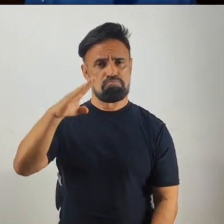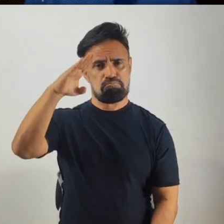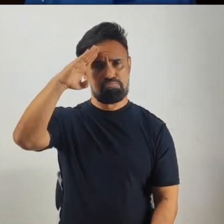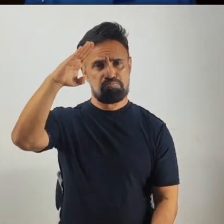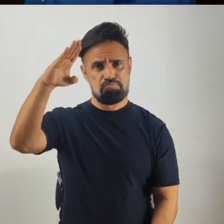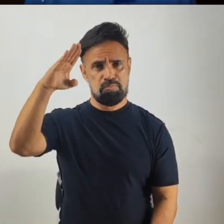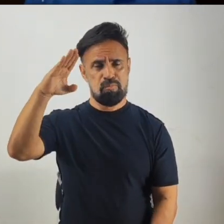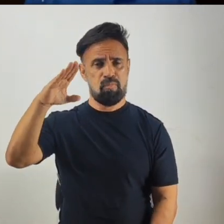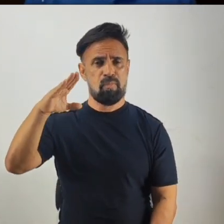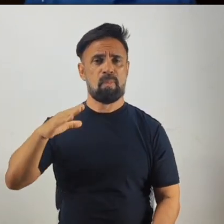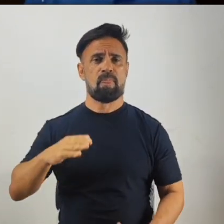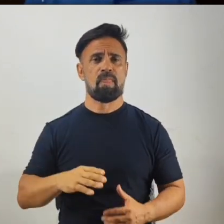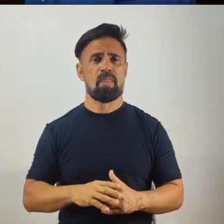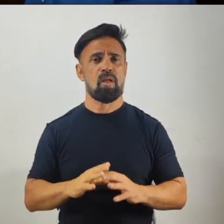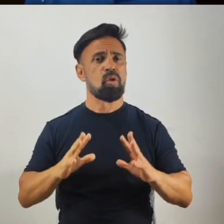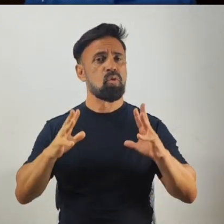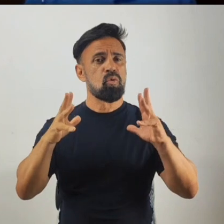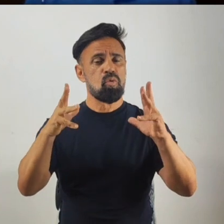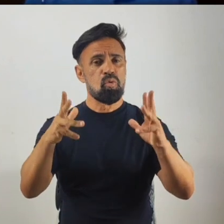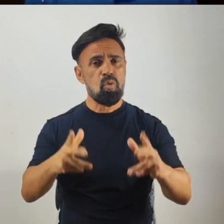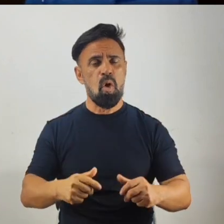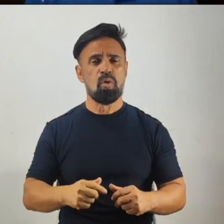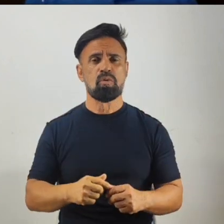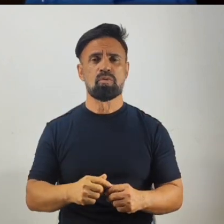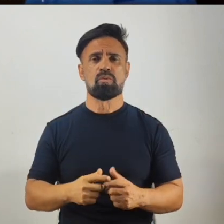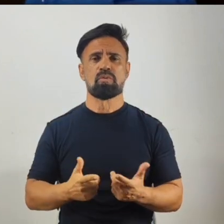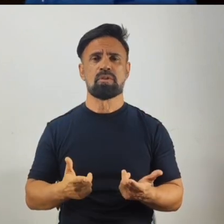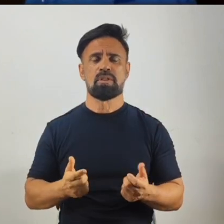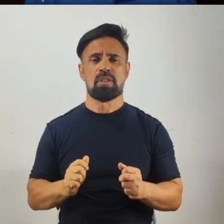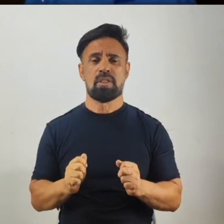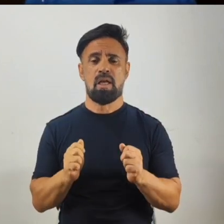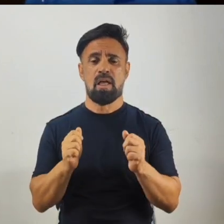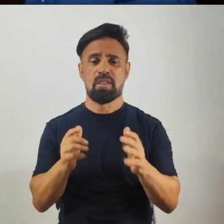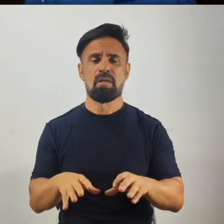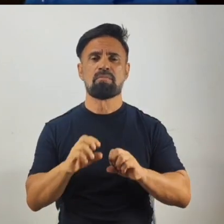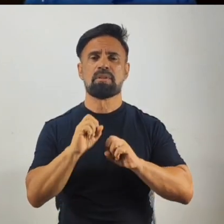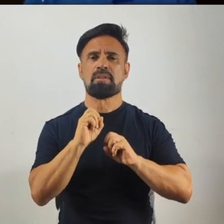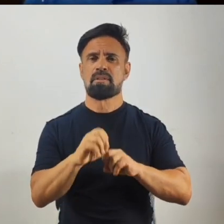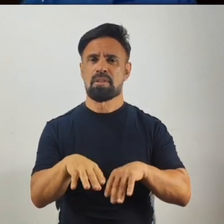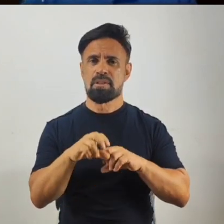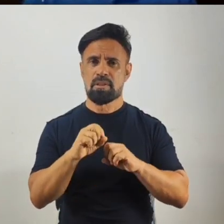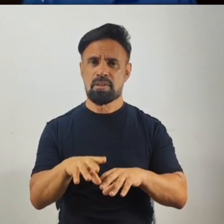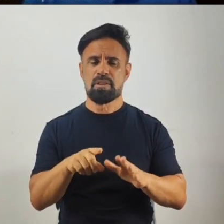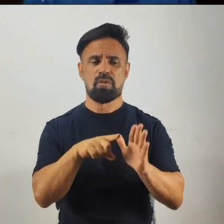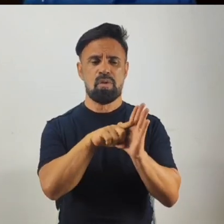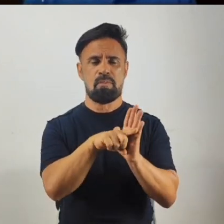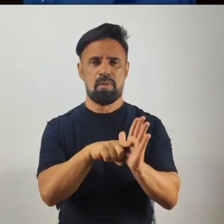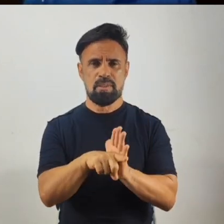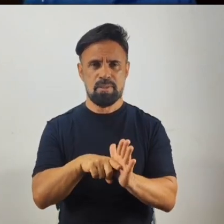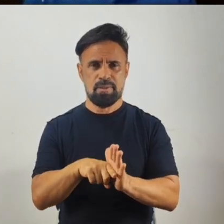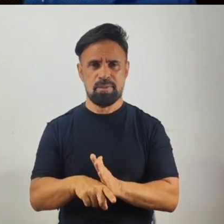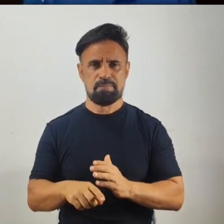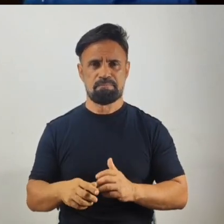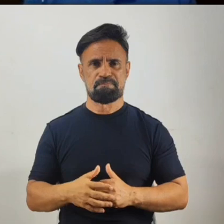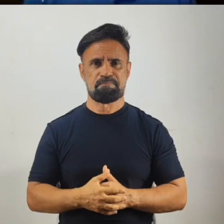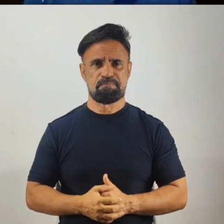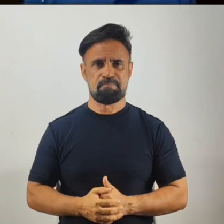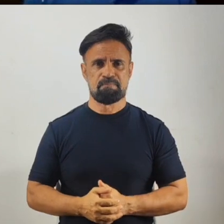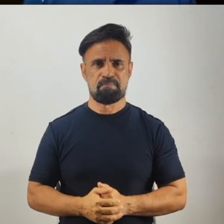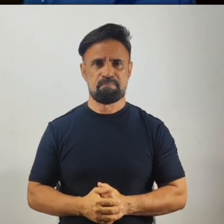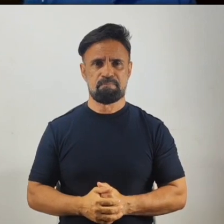ou militares, incluindo aqueles que exercem ações de ensino